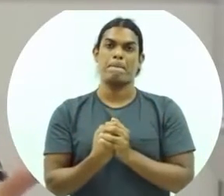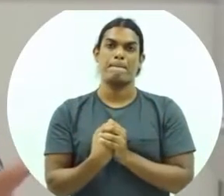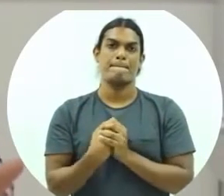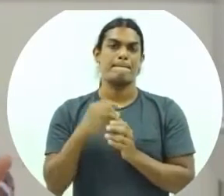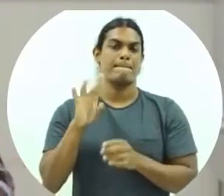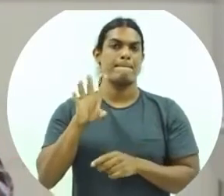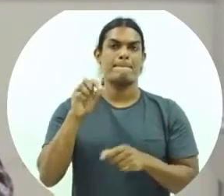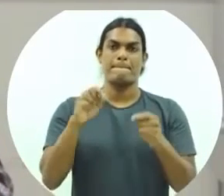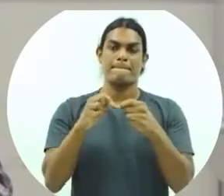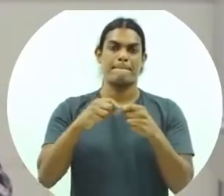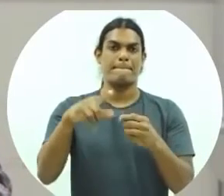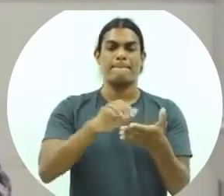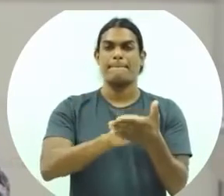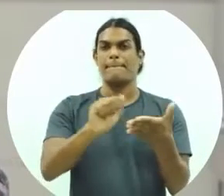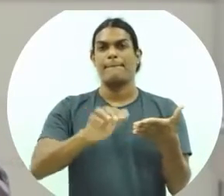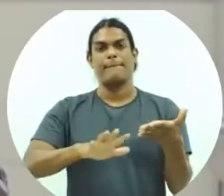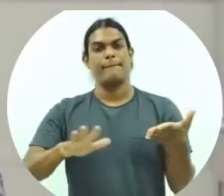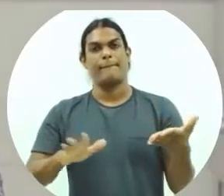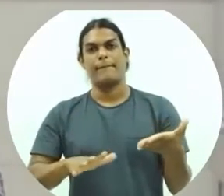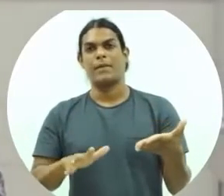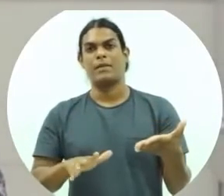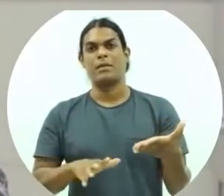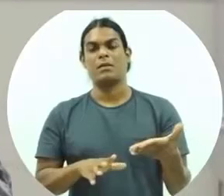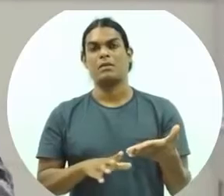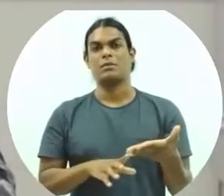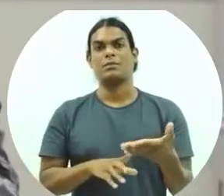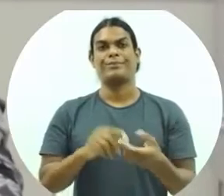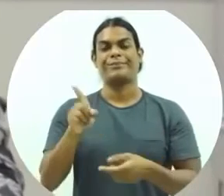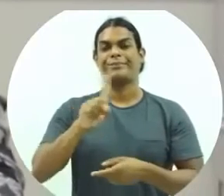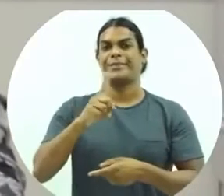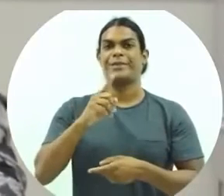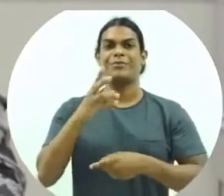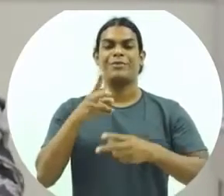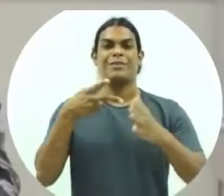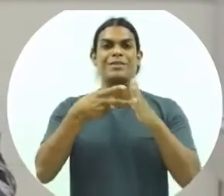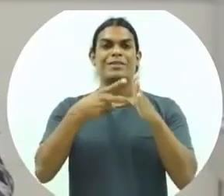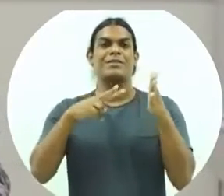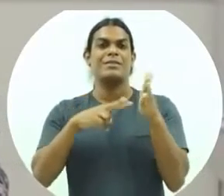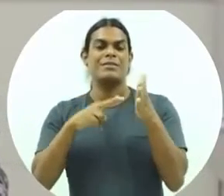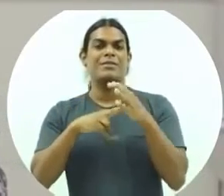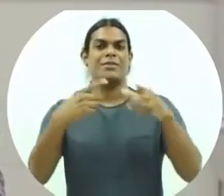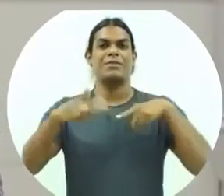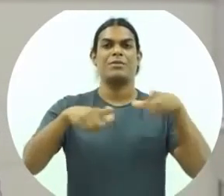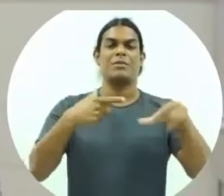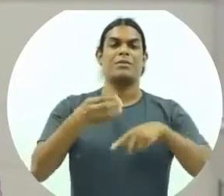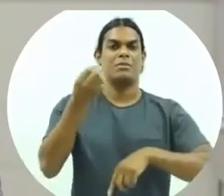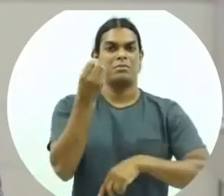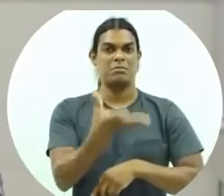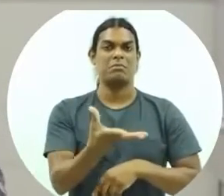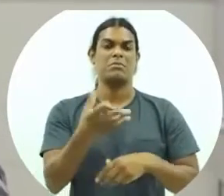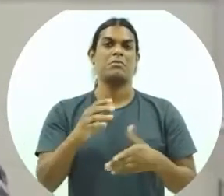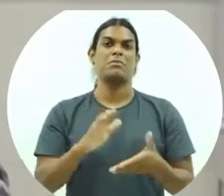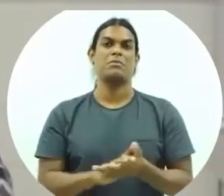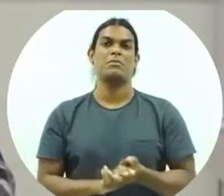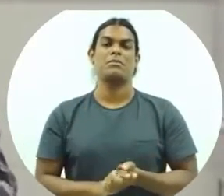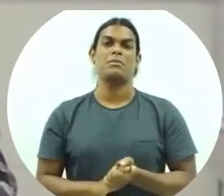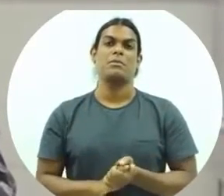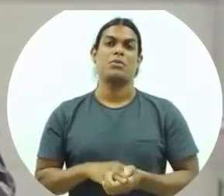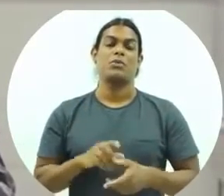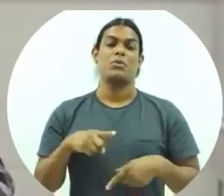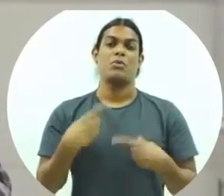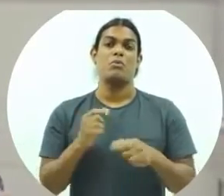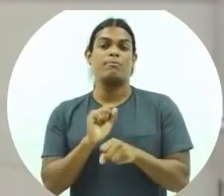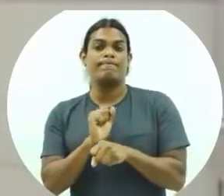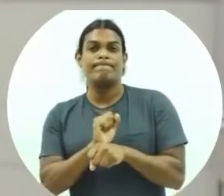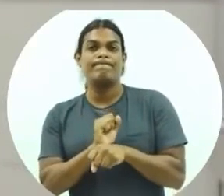delas realizarem determinadas tarefas ou atividades necessariamente não quer dizer que o desempenho seja o desempenho esperado